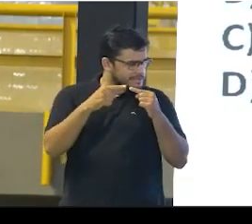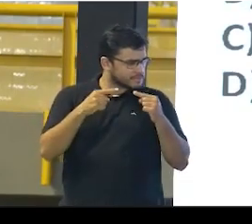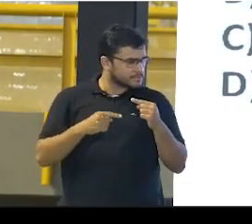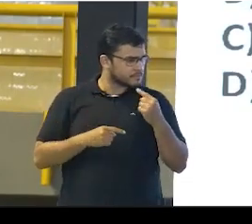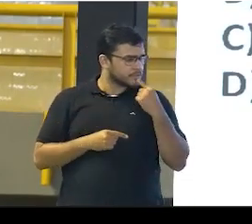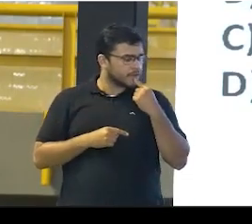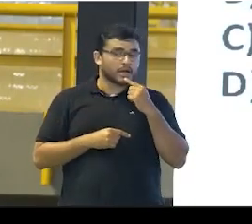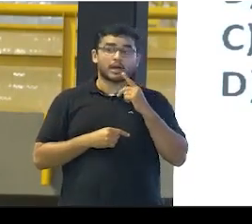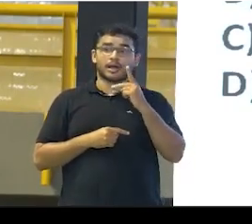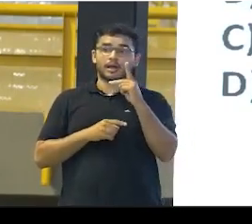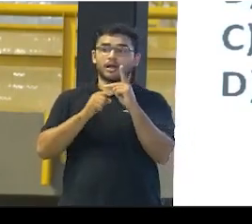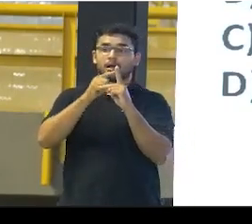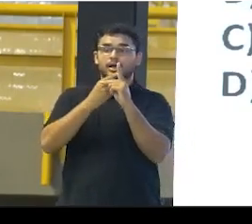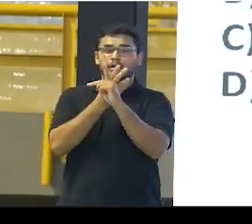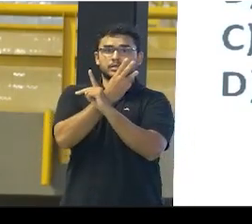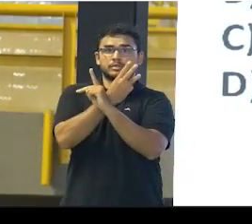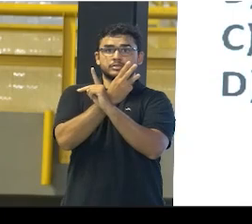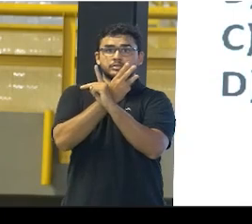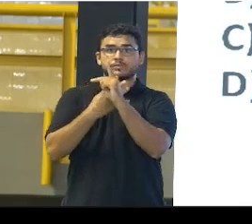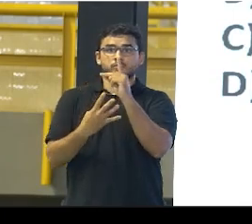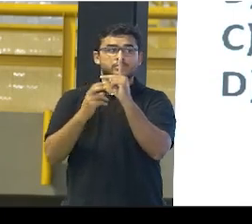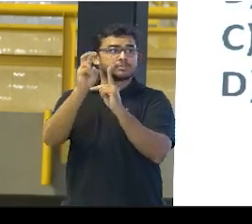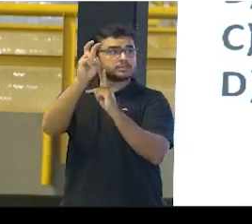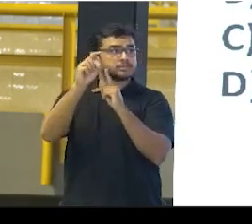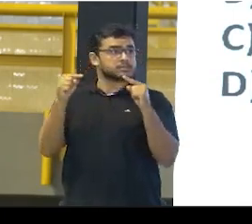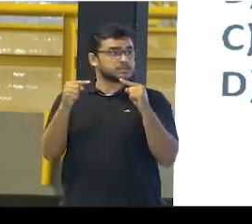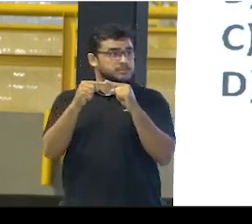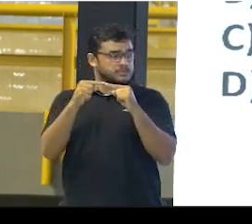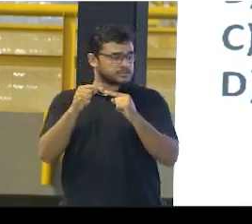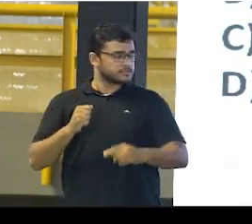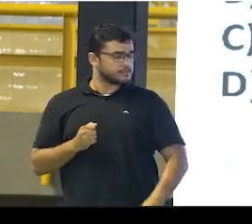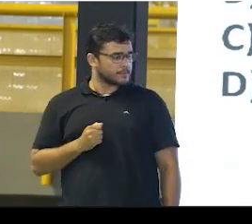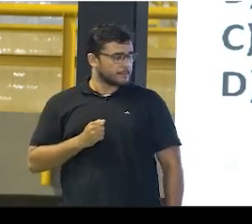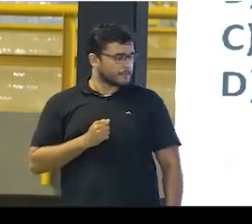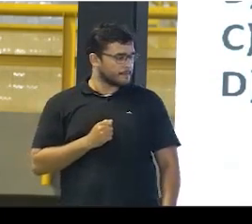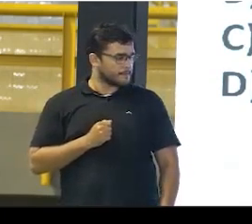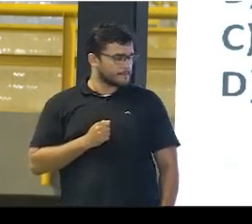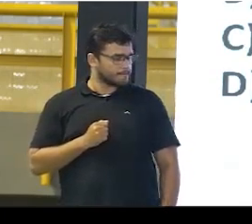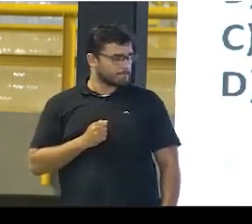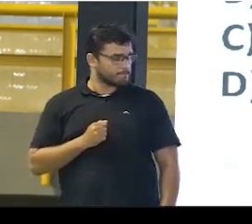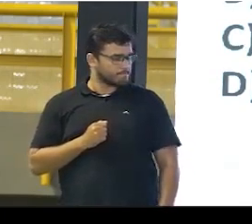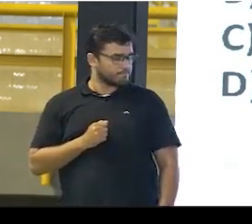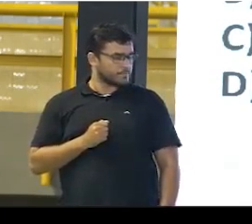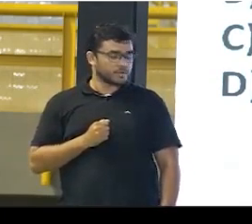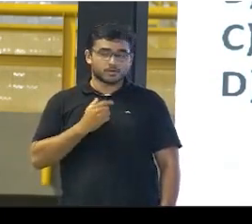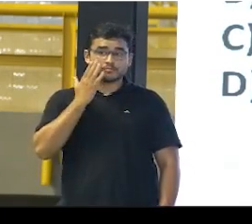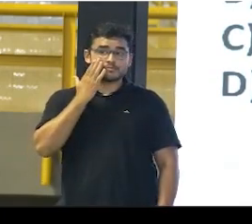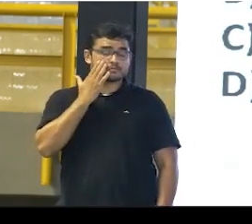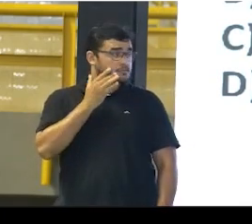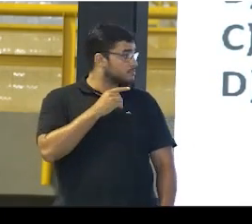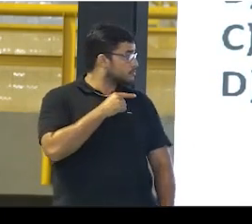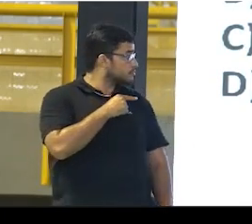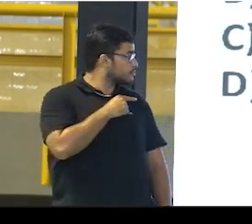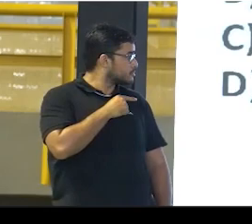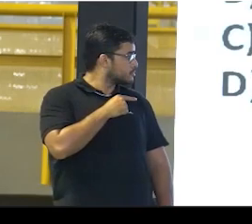cadeiras. Quantas fileiras de 30 cadeiras eu tenho? 1, 2, 3, 4,